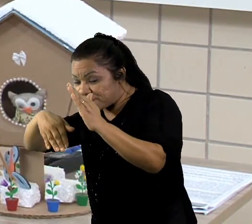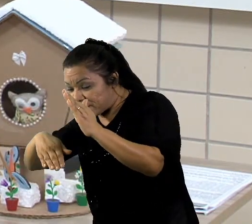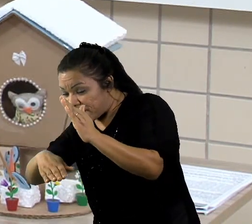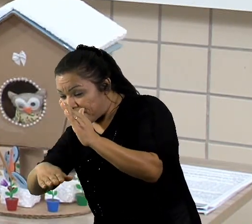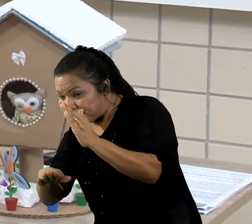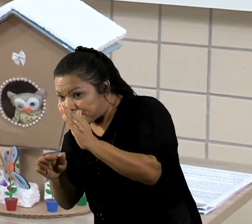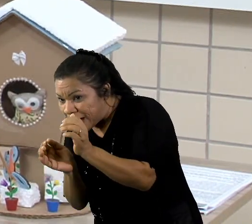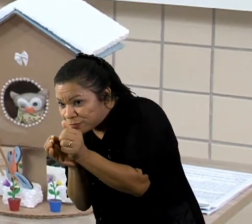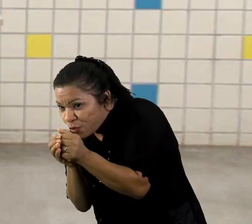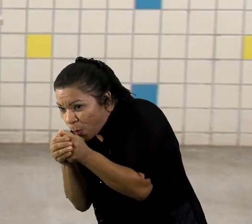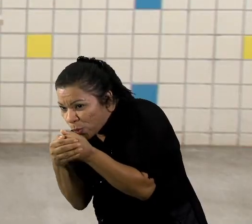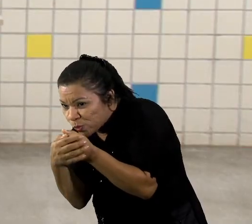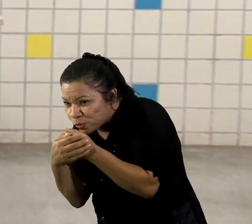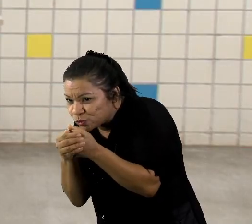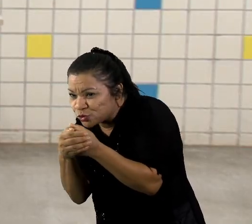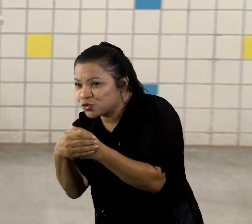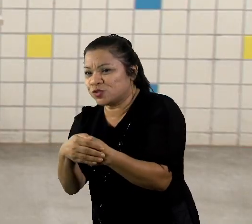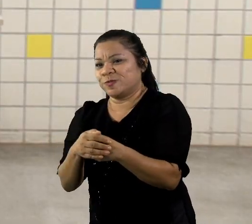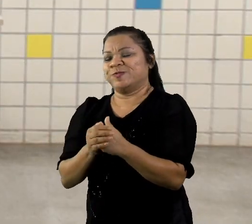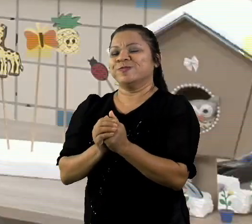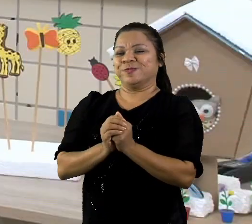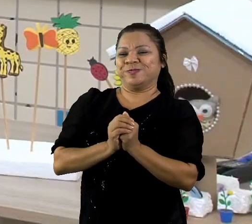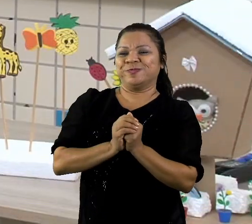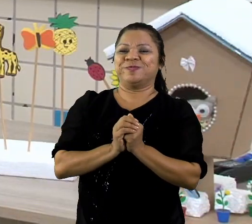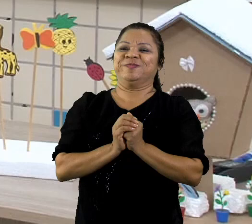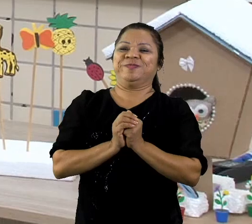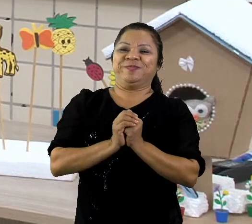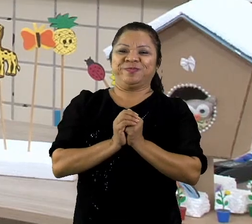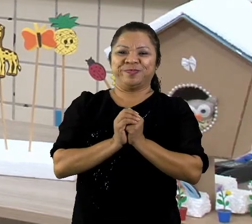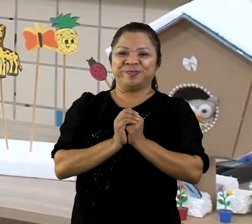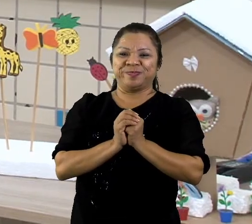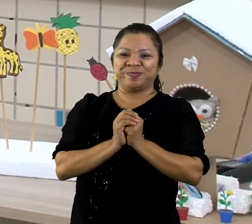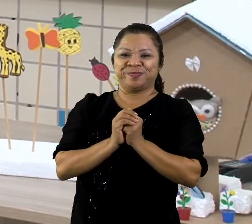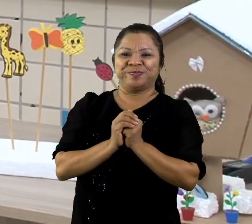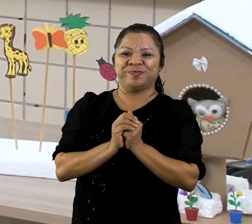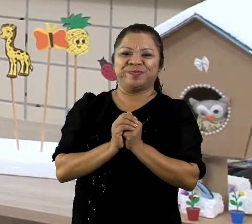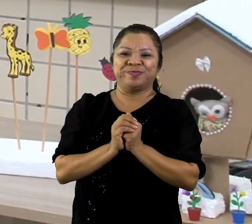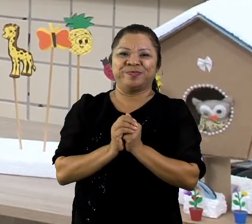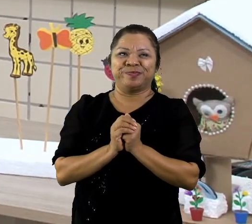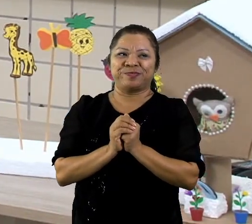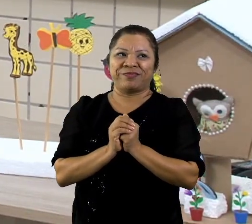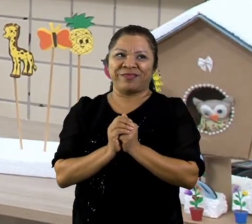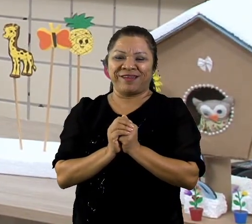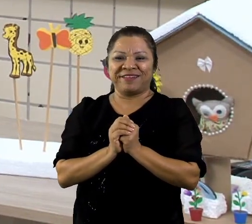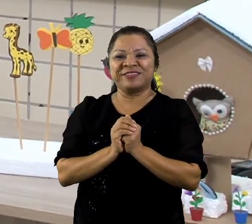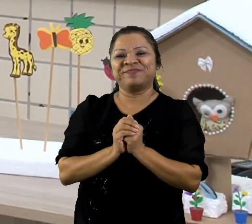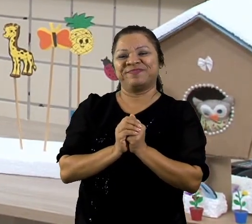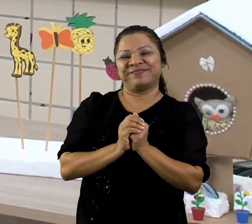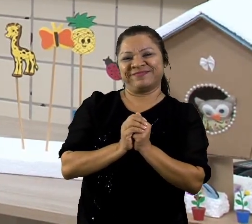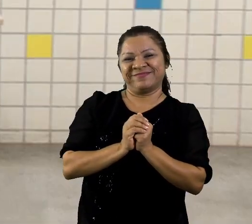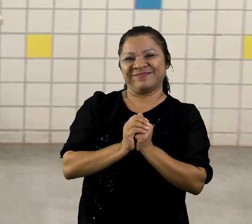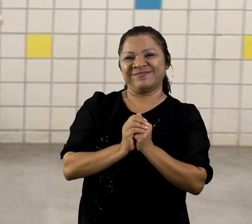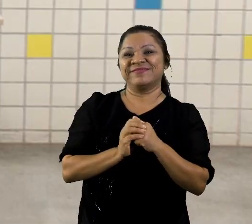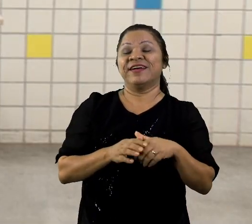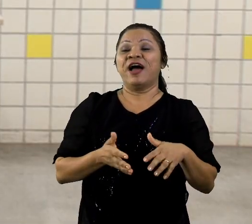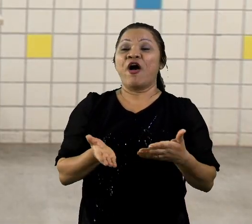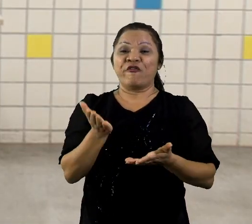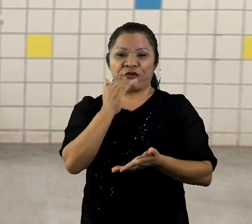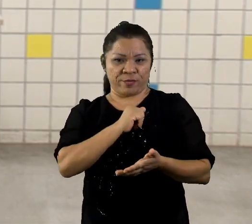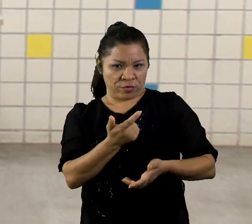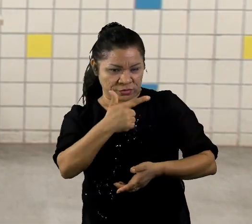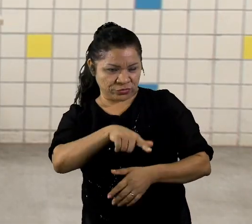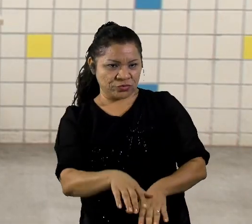Escondidinho aqui, ó, embaixo da casinha. Coelhinho divertido se escondendo da corujinha. Vamos lá.